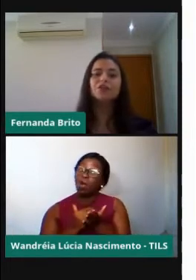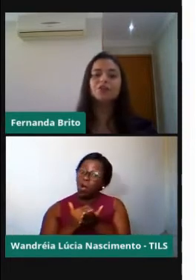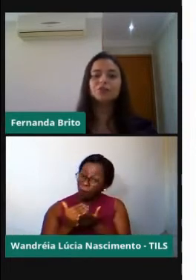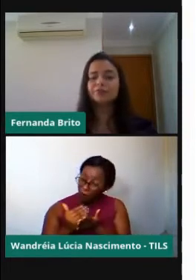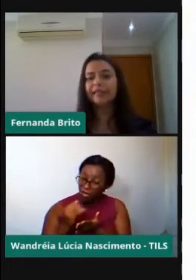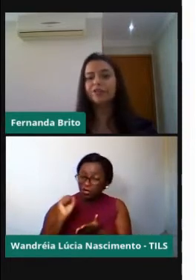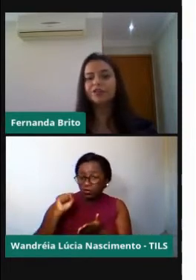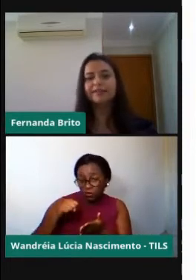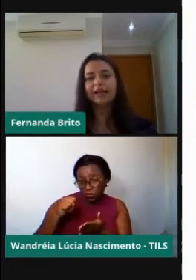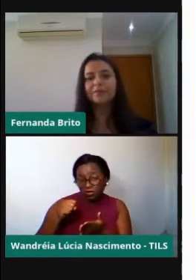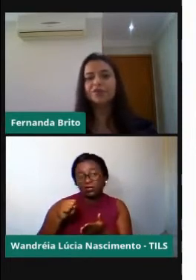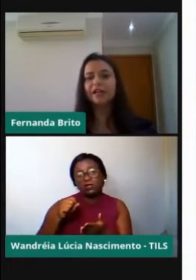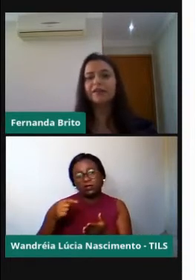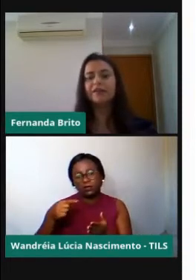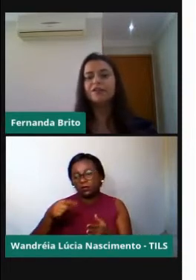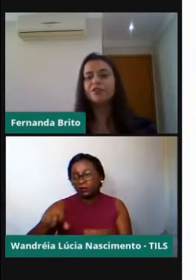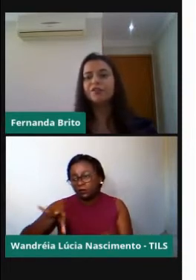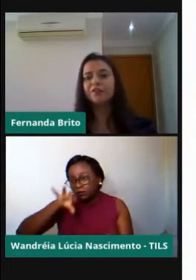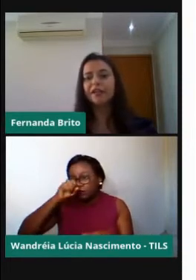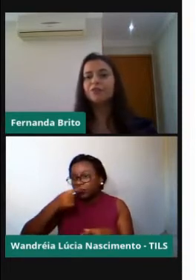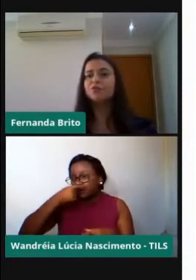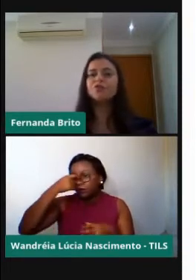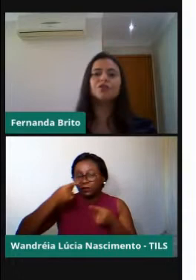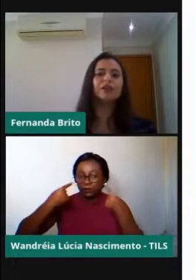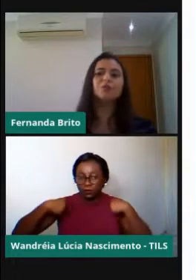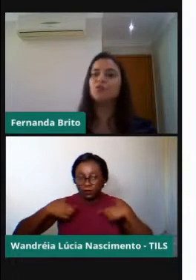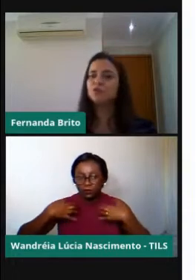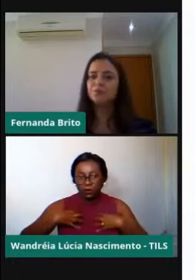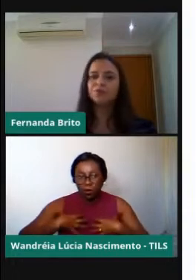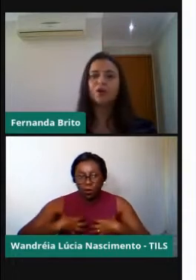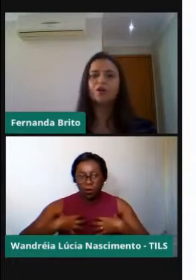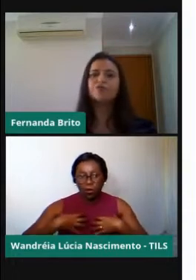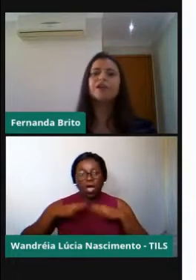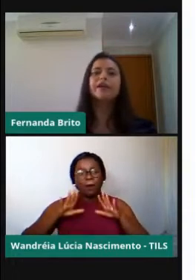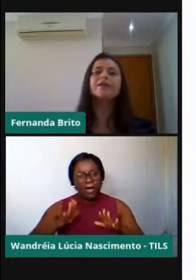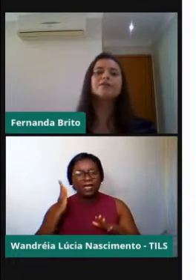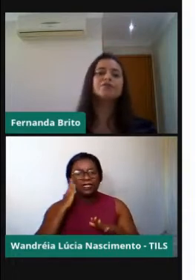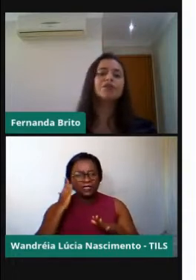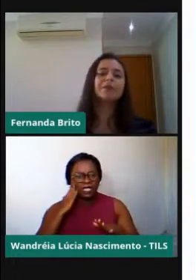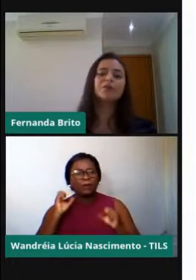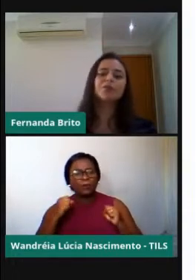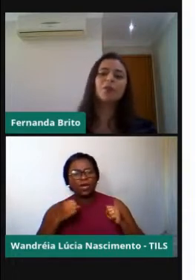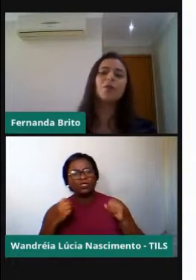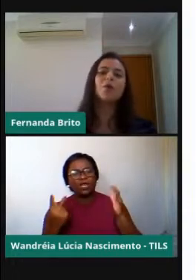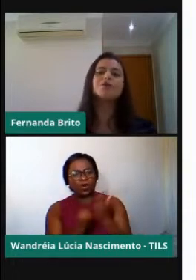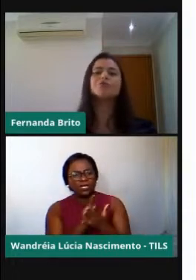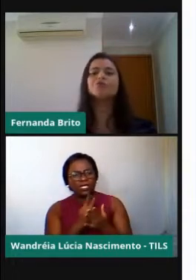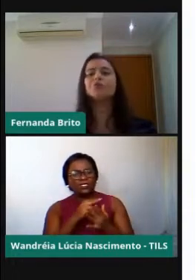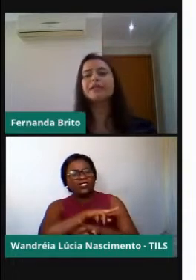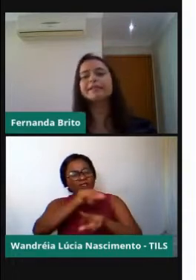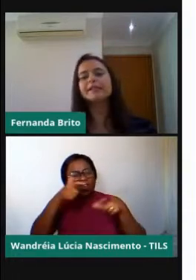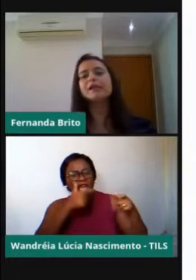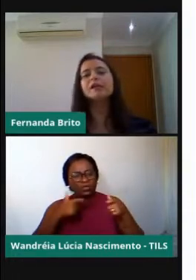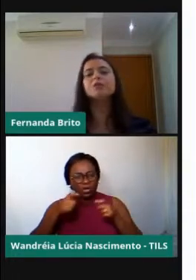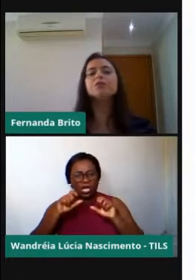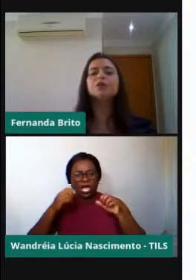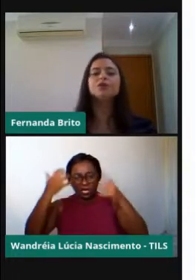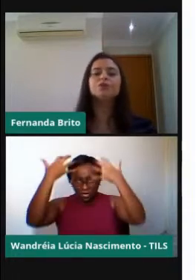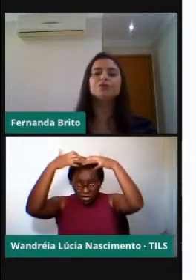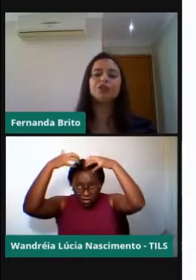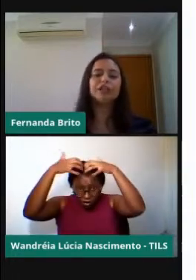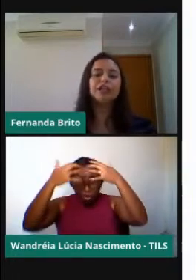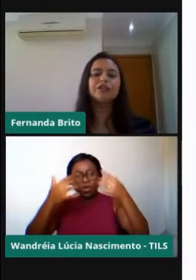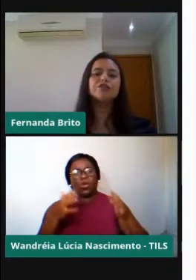mas, né, a gente sabe já de efeitos em múltiplos órgãos, né, sistema neurológico, no